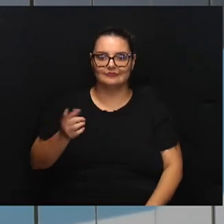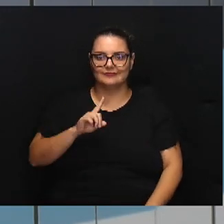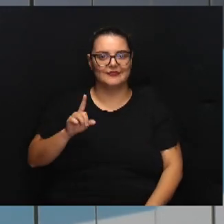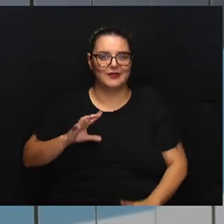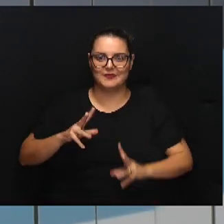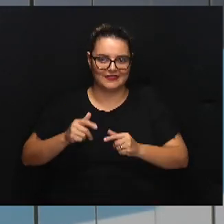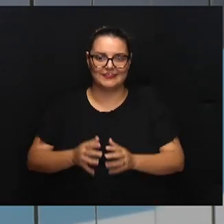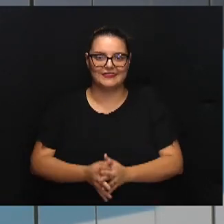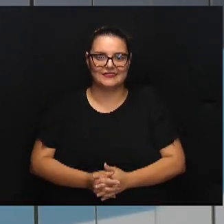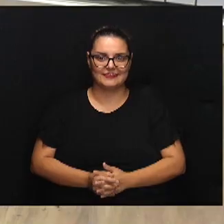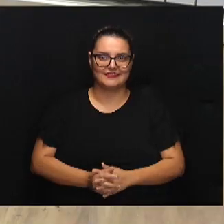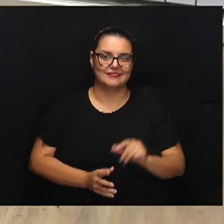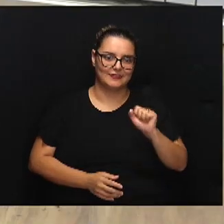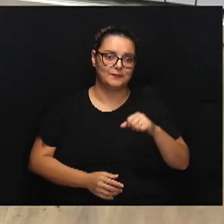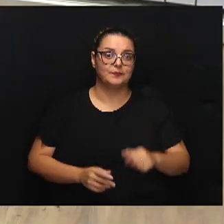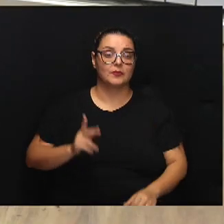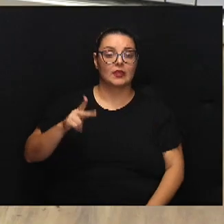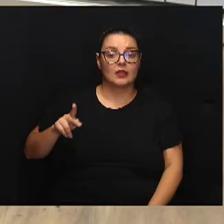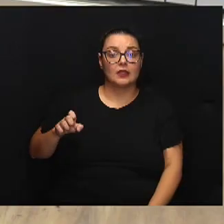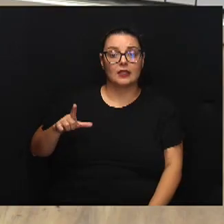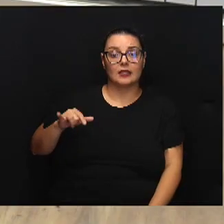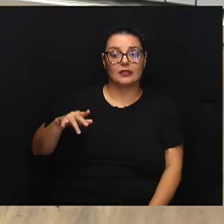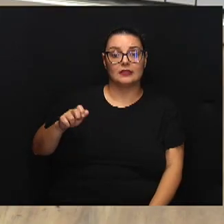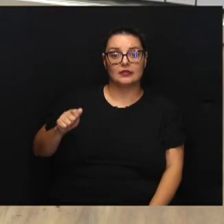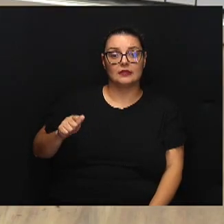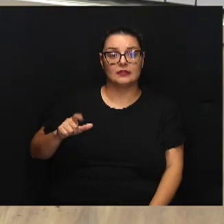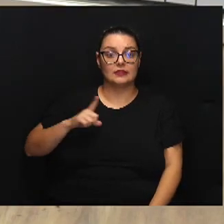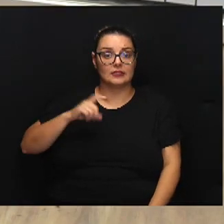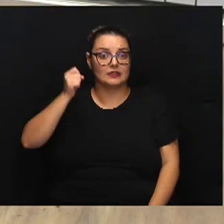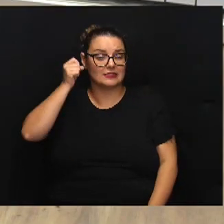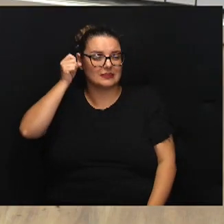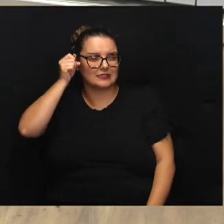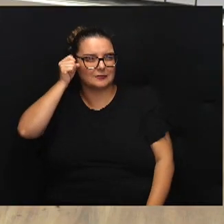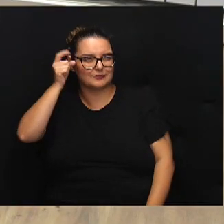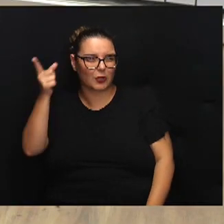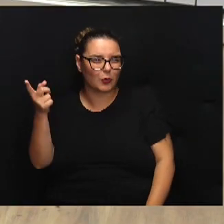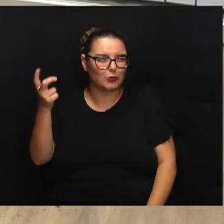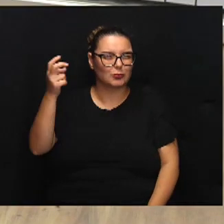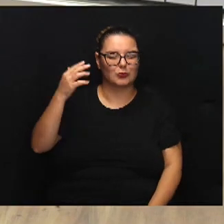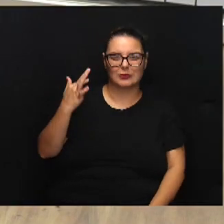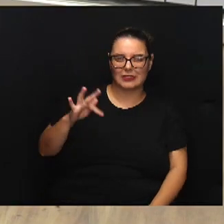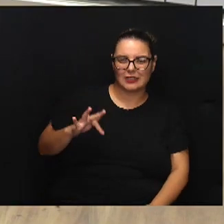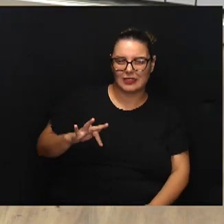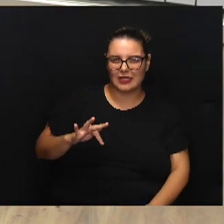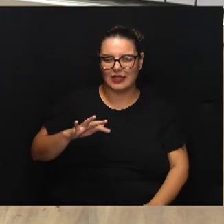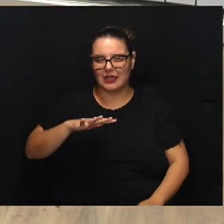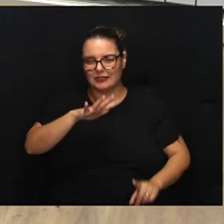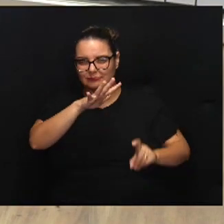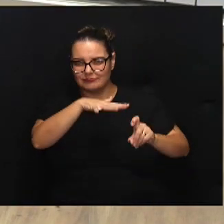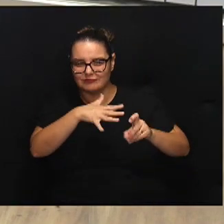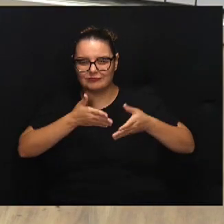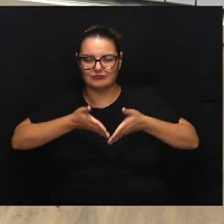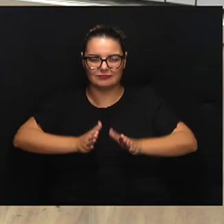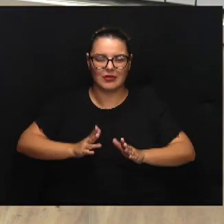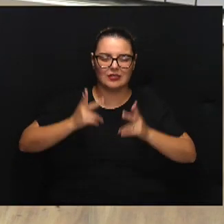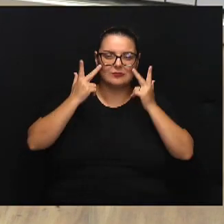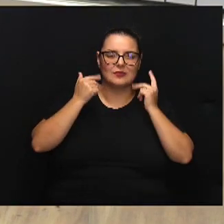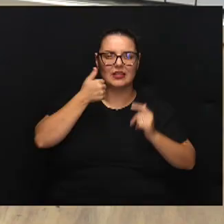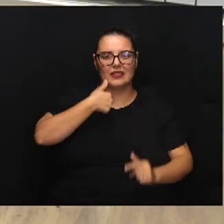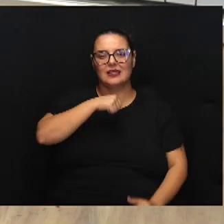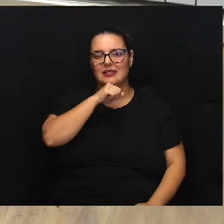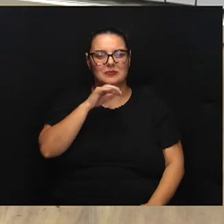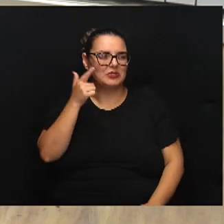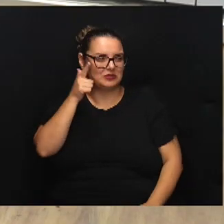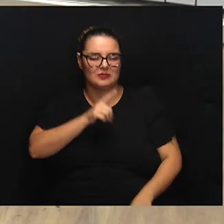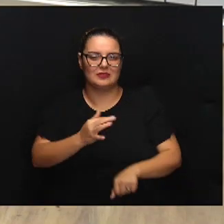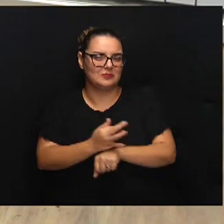todos, né? Professora Eliana, existe essa cultura da dor, alguns mitos em torno do parto normal, da mãe não conseguir